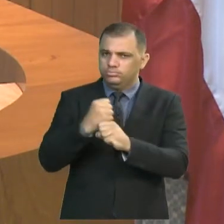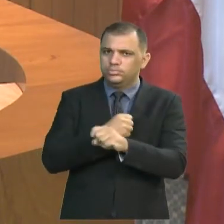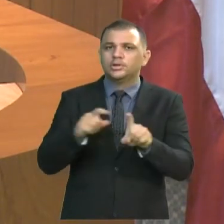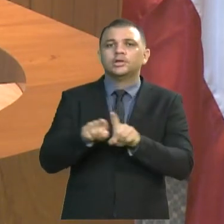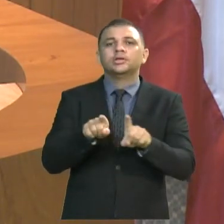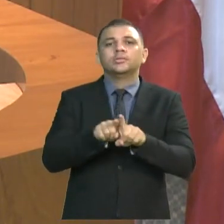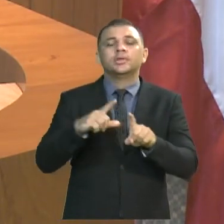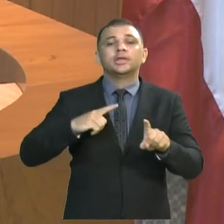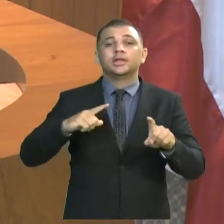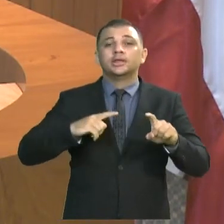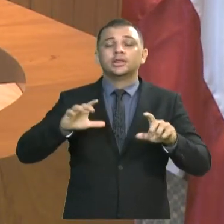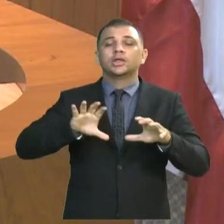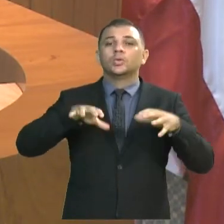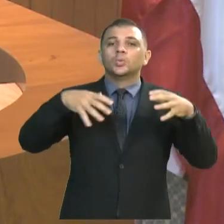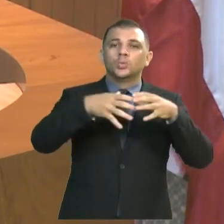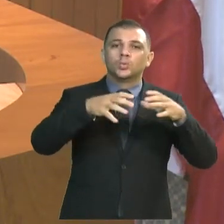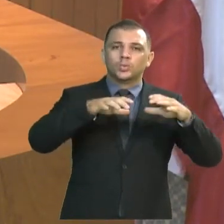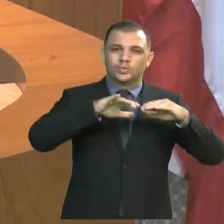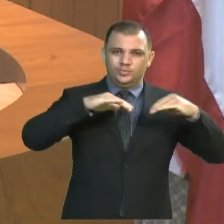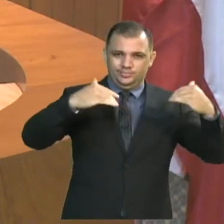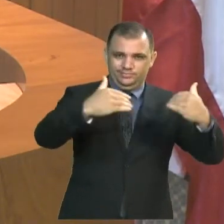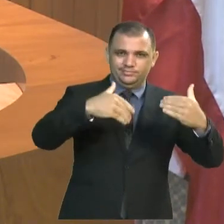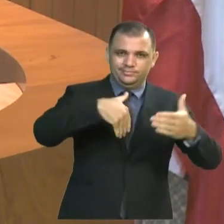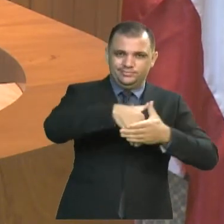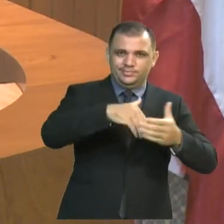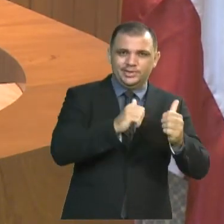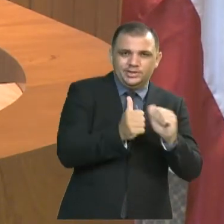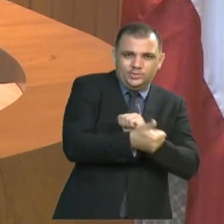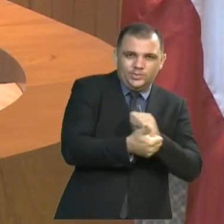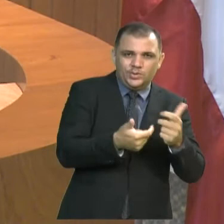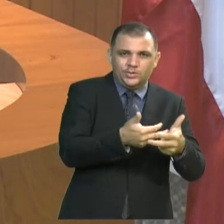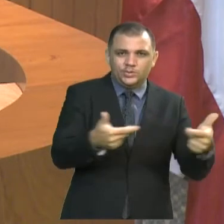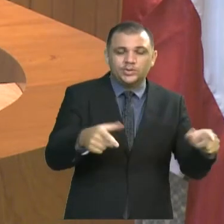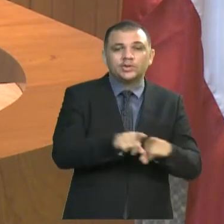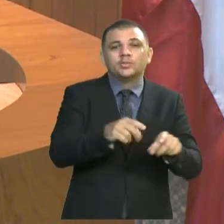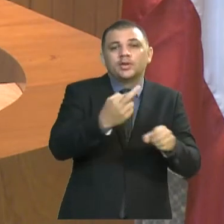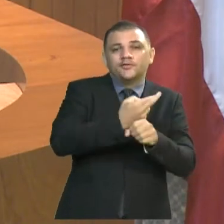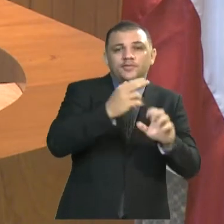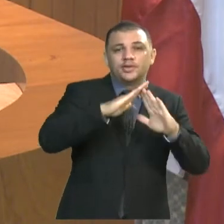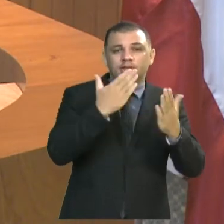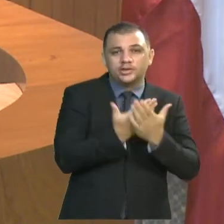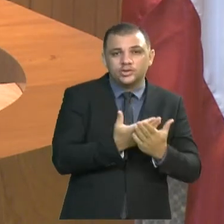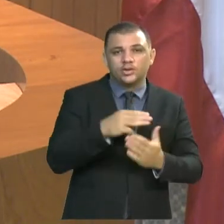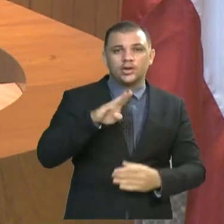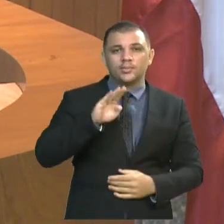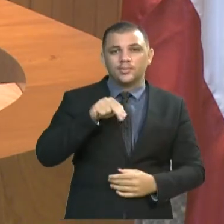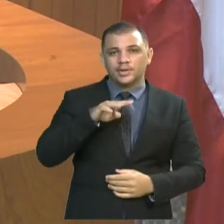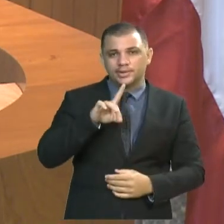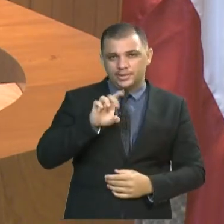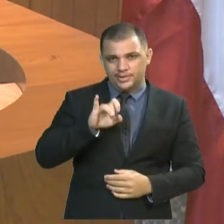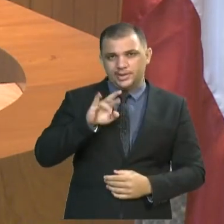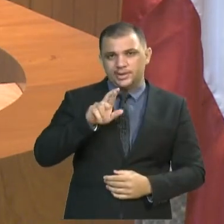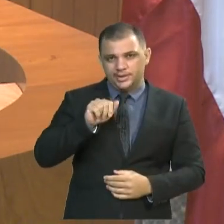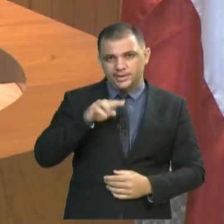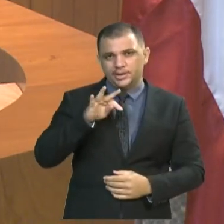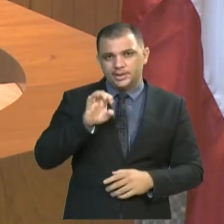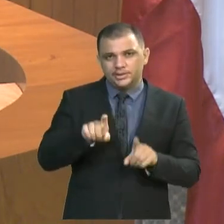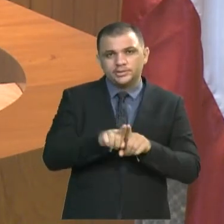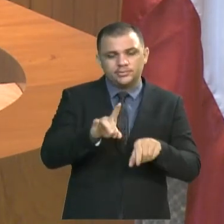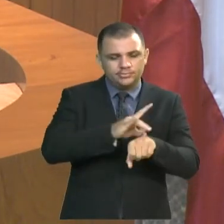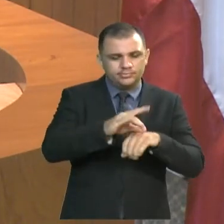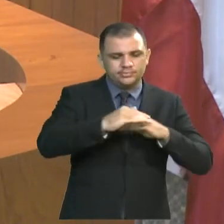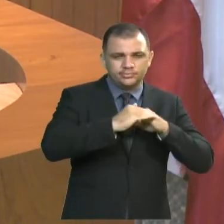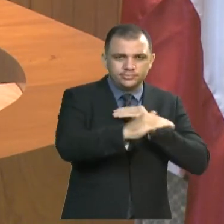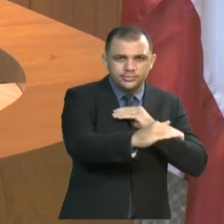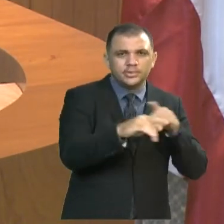Reforma da Escola Bandeirantes e outras obras estruturantes, ali asfalto, poços artesianos e outras obras estruturantes para Amarante. Mas eu